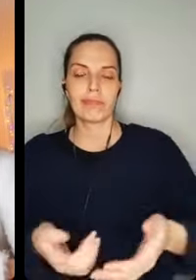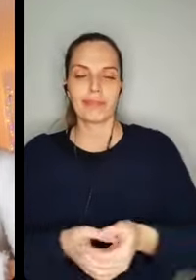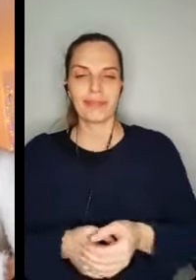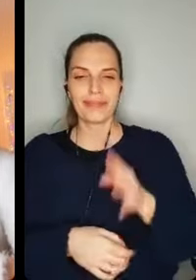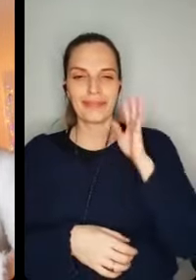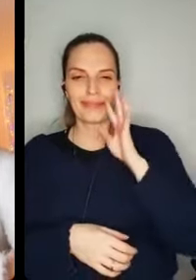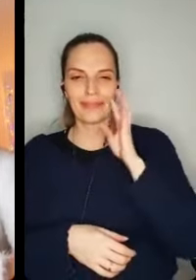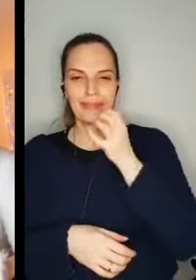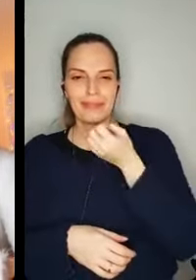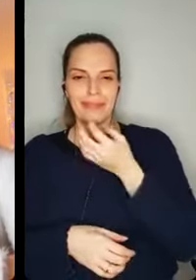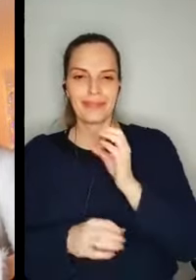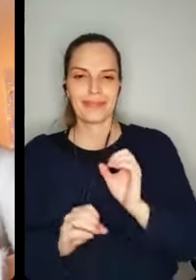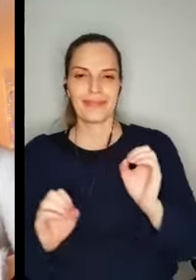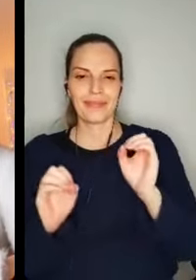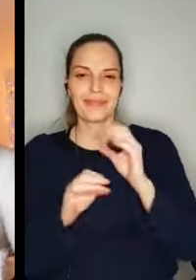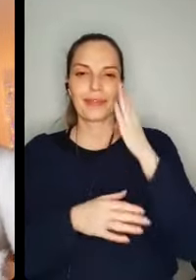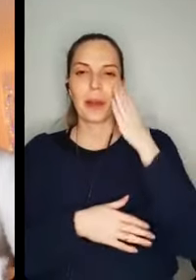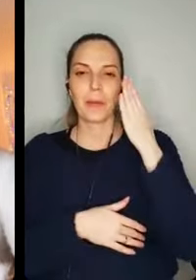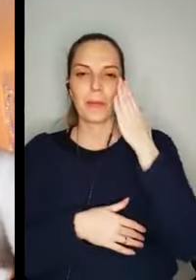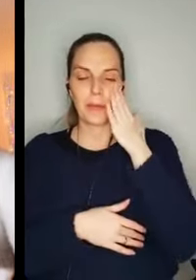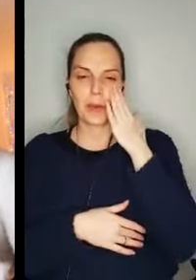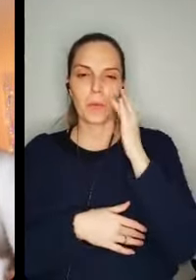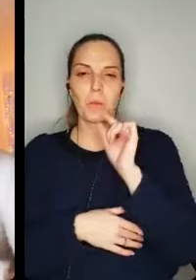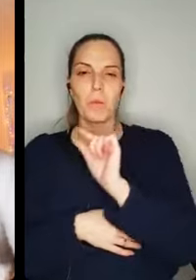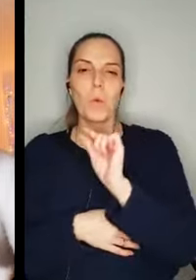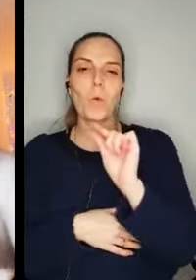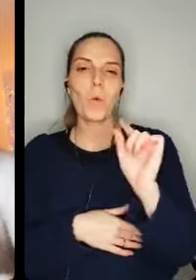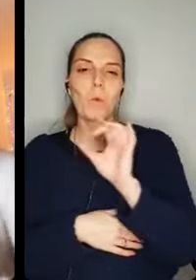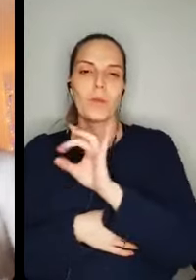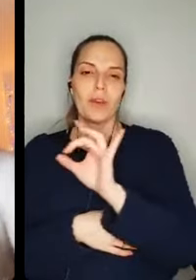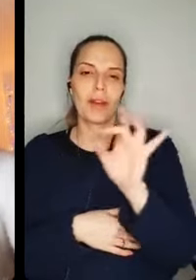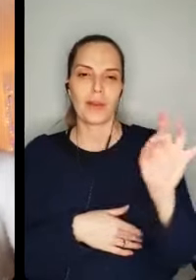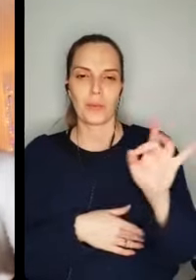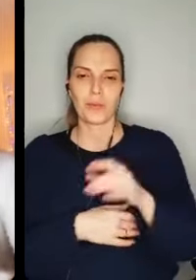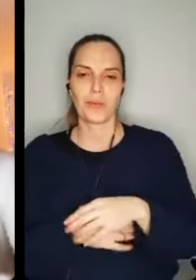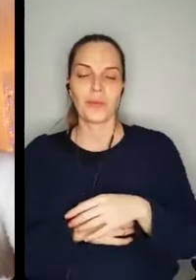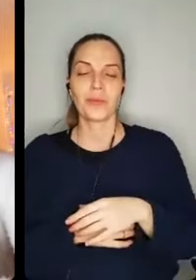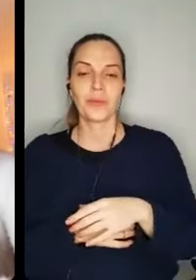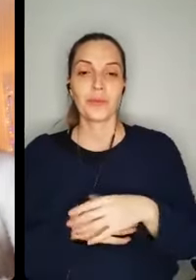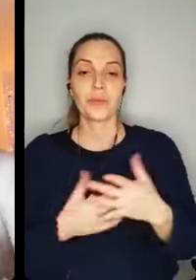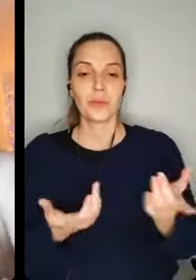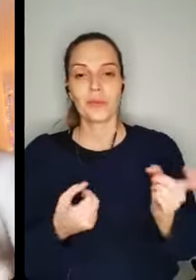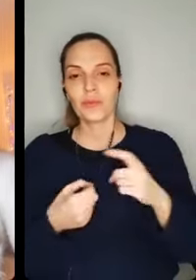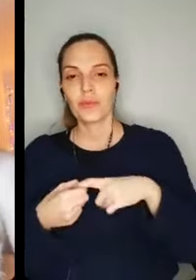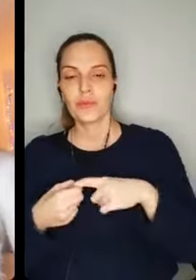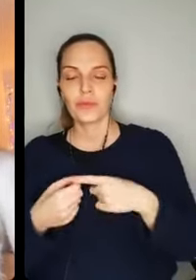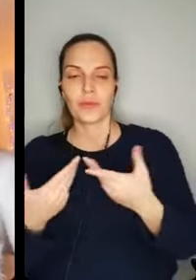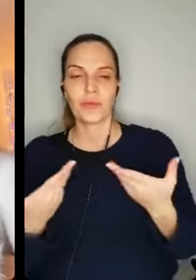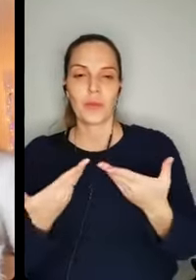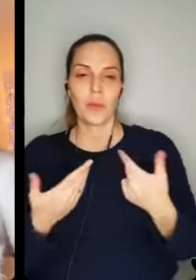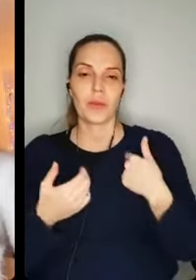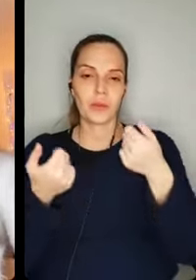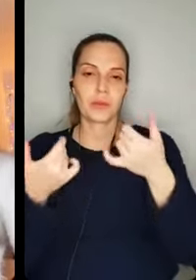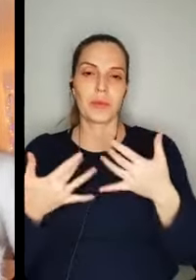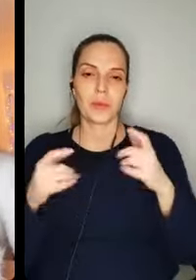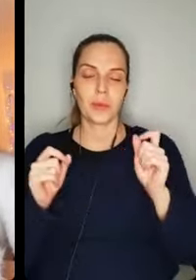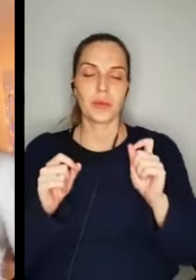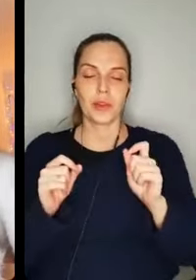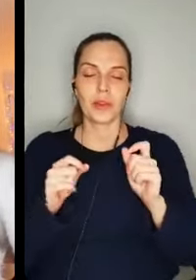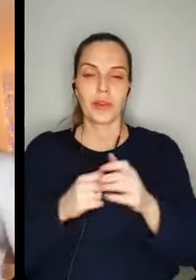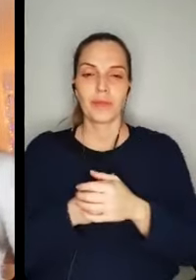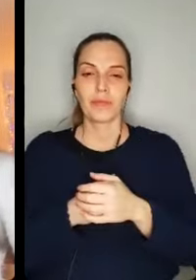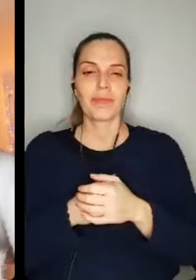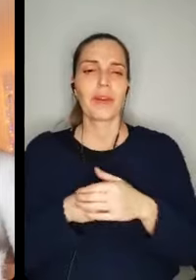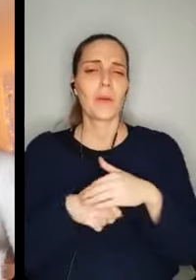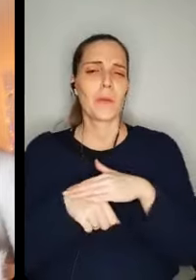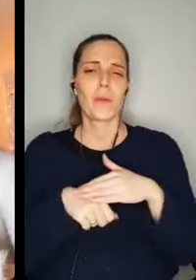bom saber um pouquinho sobre vocês, né, gurizada? Então, retomando um pouco, o que eu queria falar é que hoje a nossa ideia é fazer uma conversa bem informal